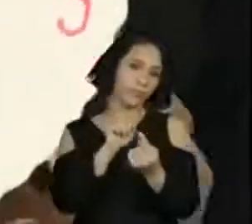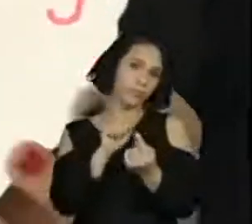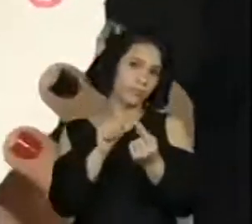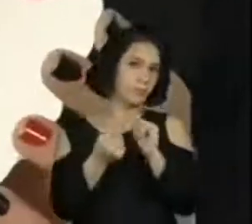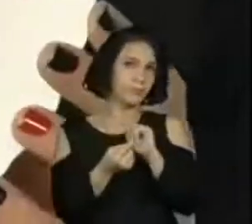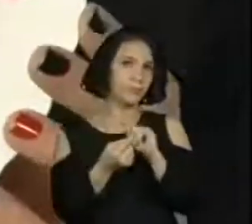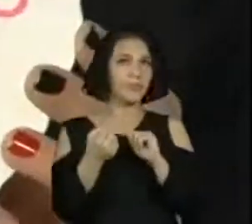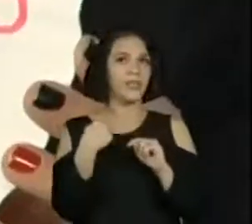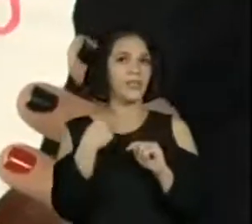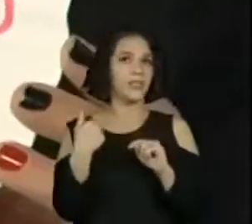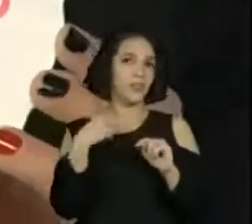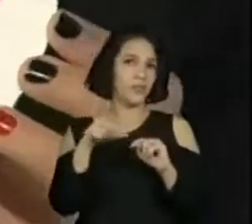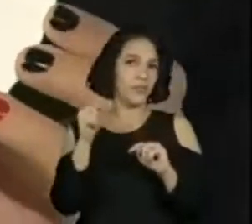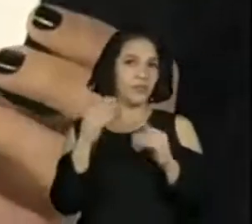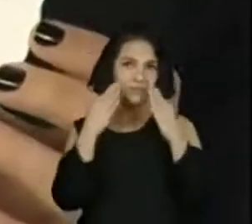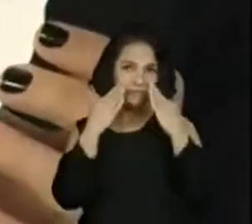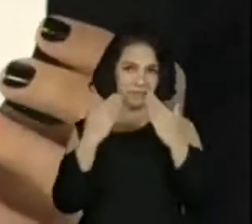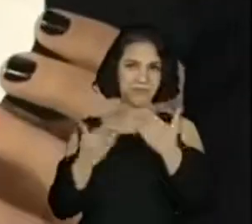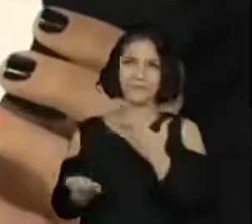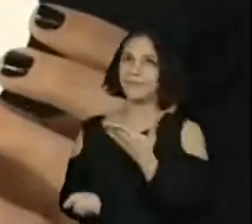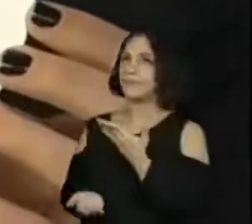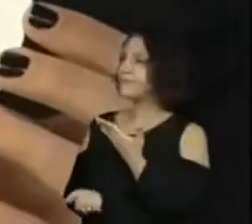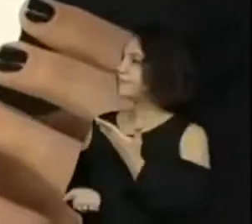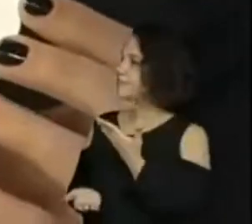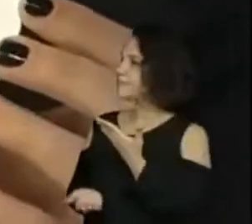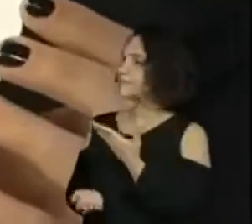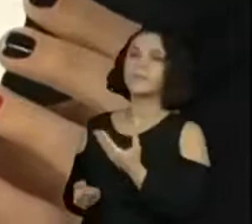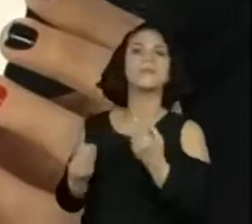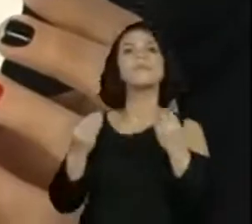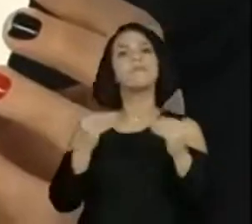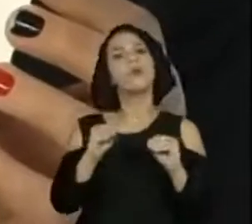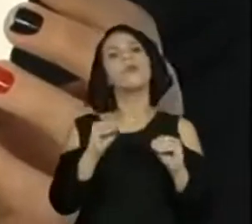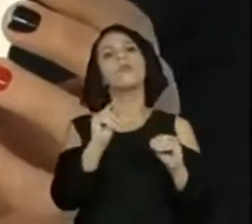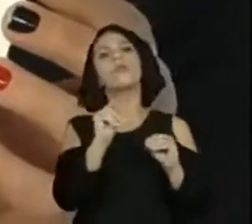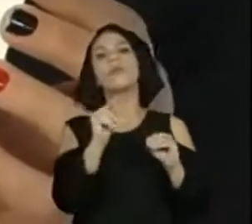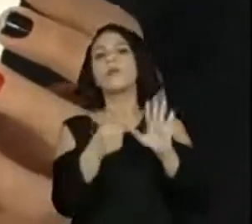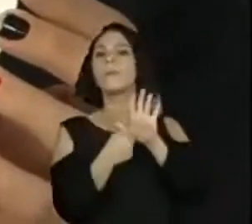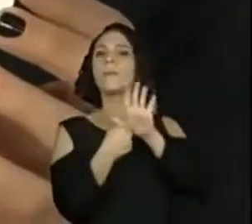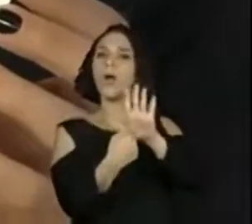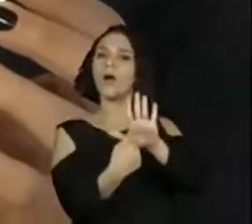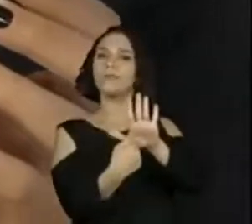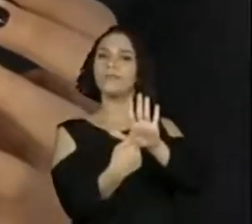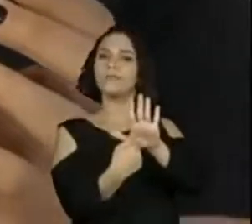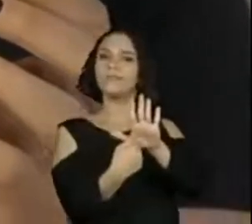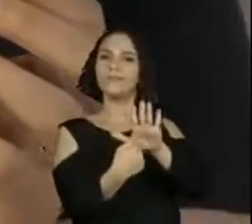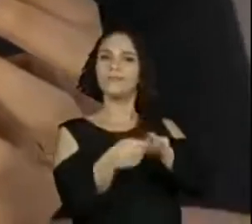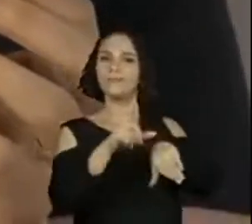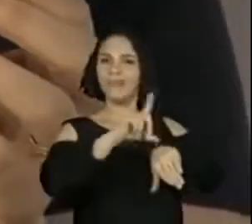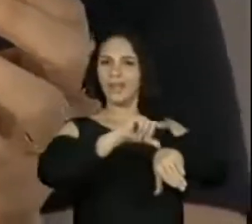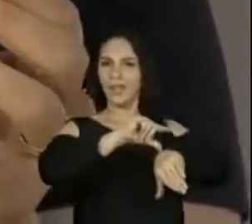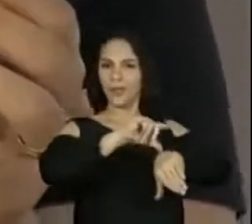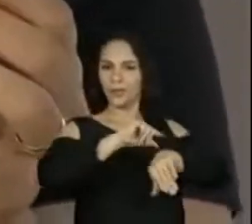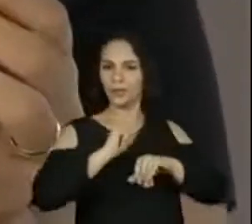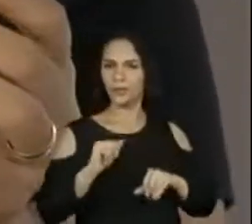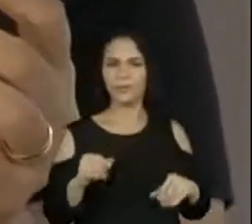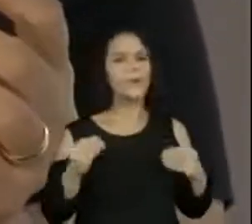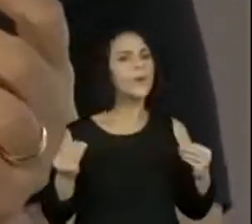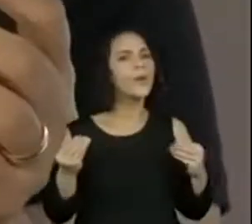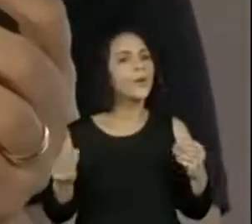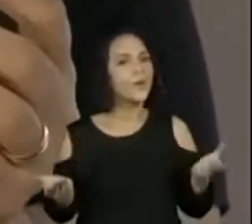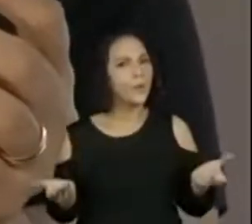do pratinho, vocês vão marcar o mostrador do relógio. Como que